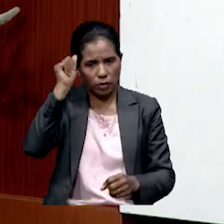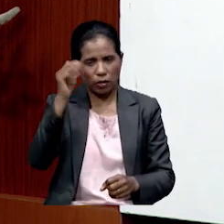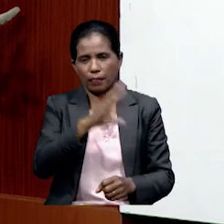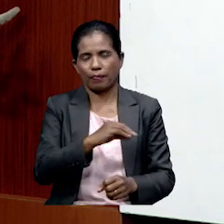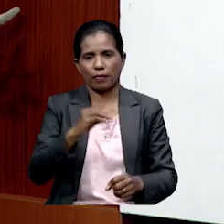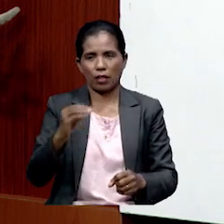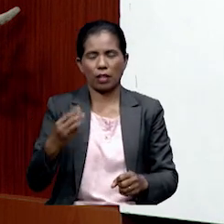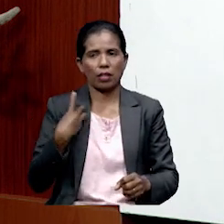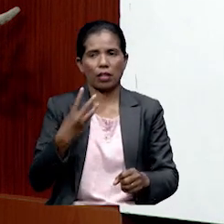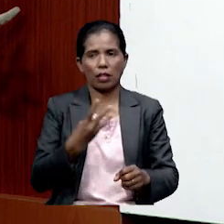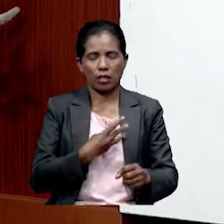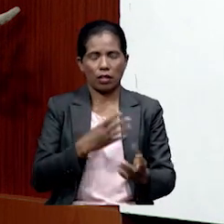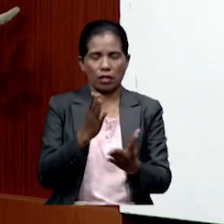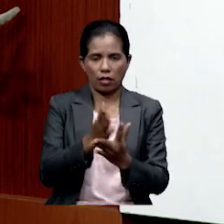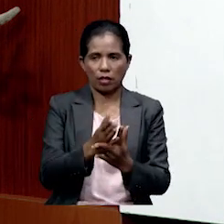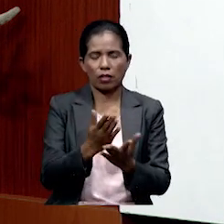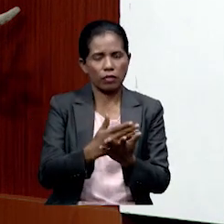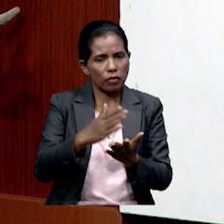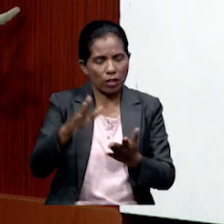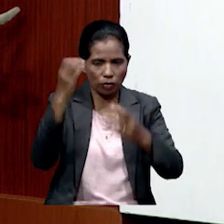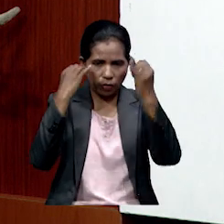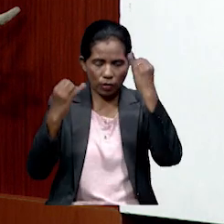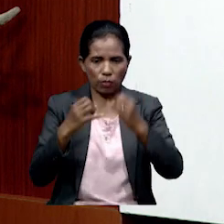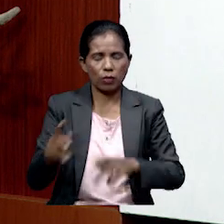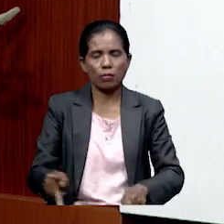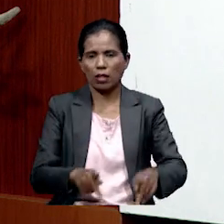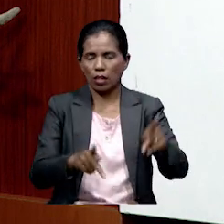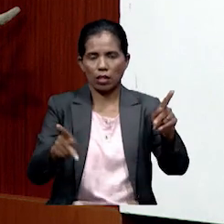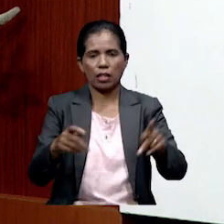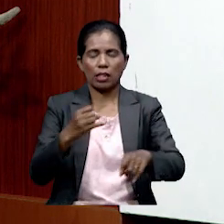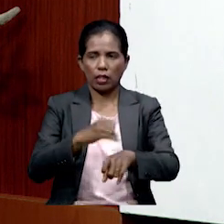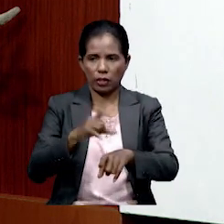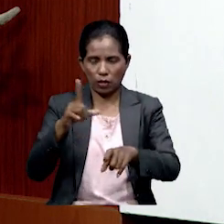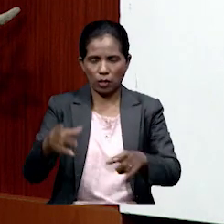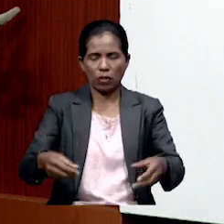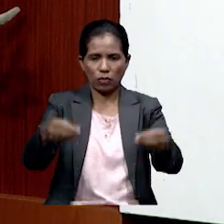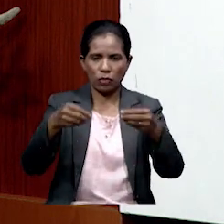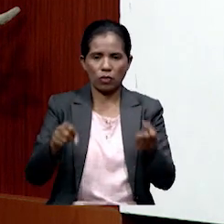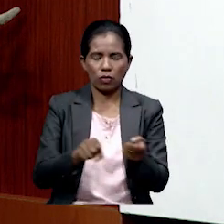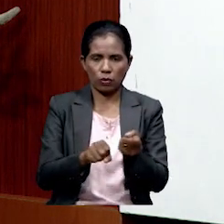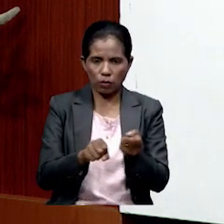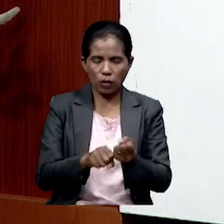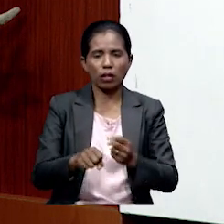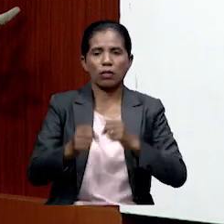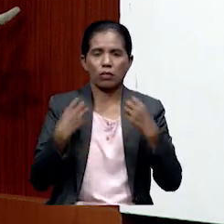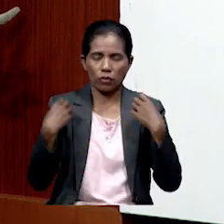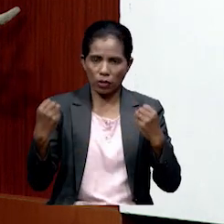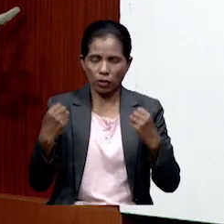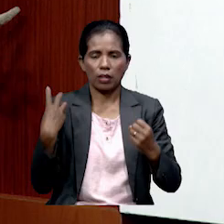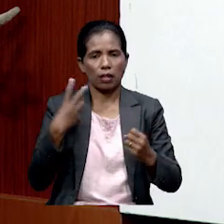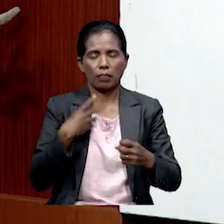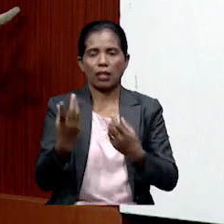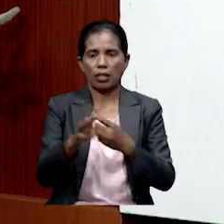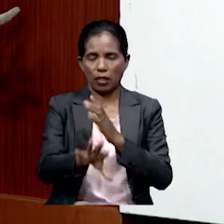externo. Sensibilização, opinião pública internacional, mas que for força baita para ir para a libertação. Nebe merece,